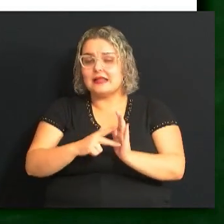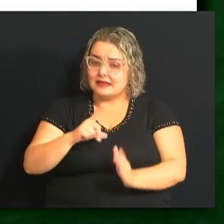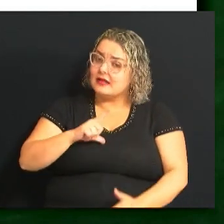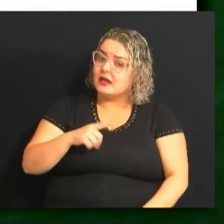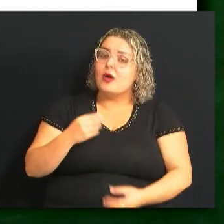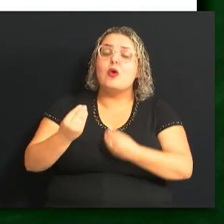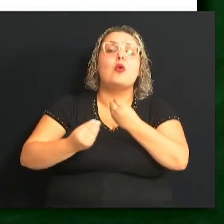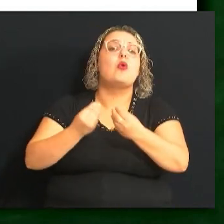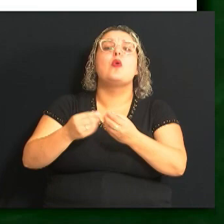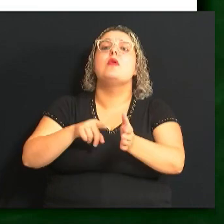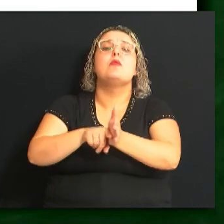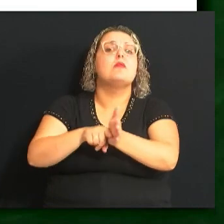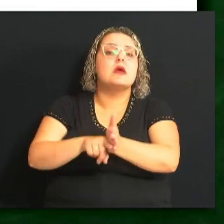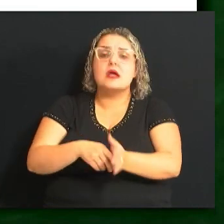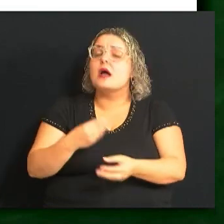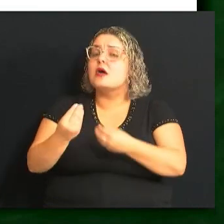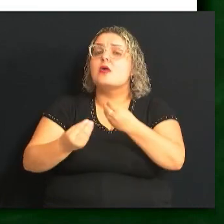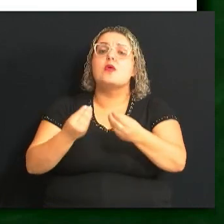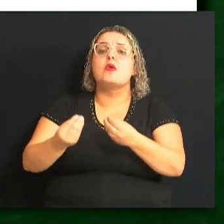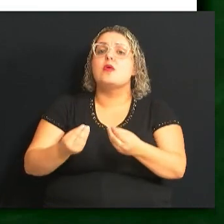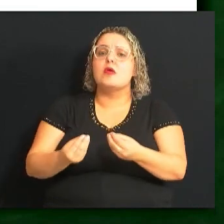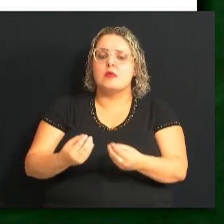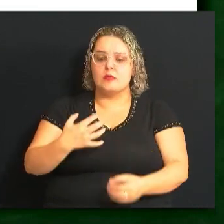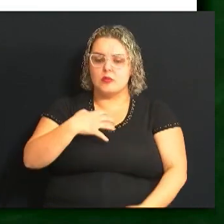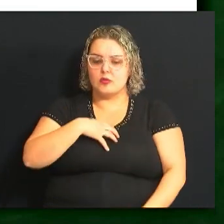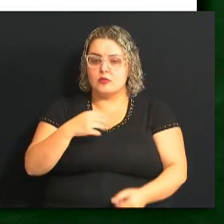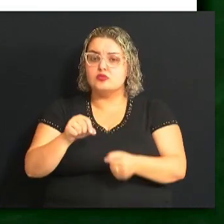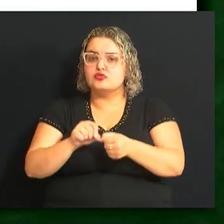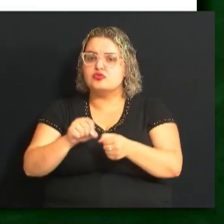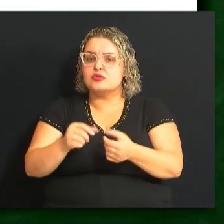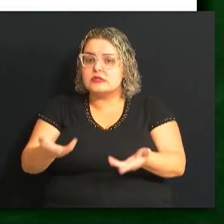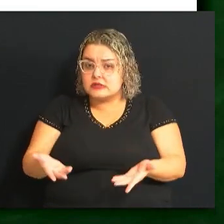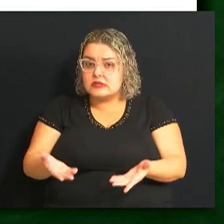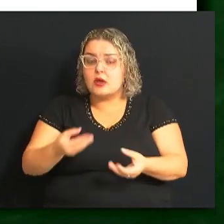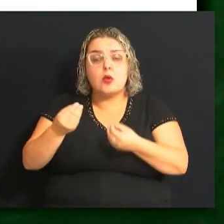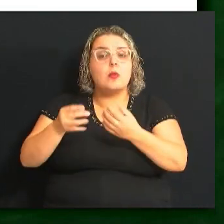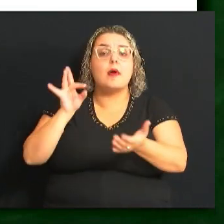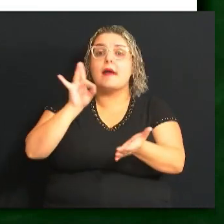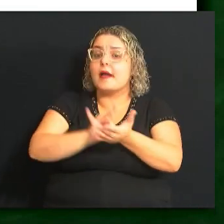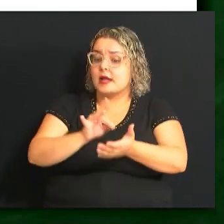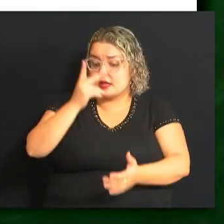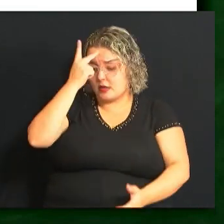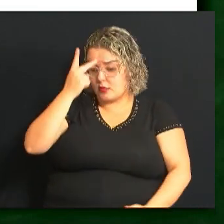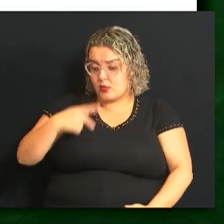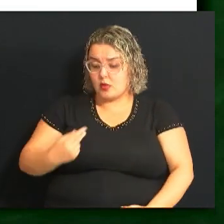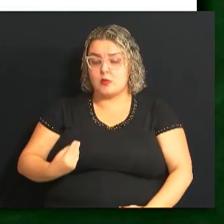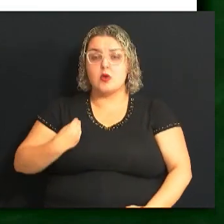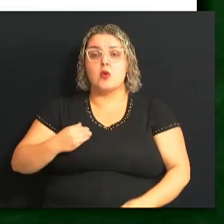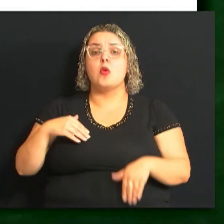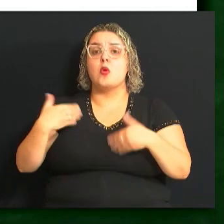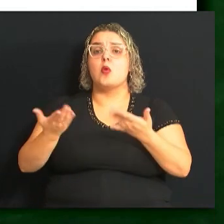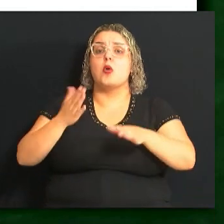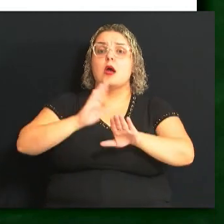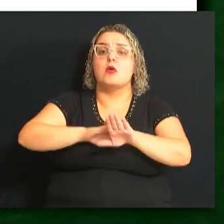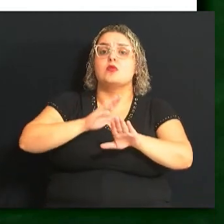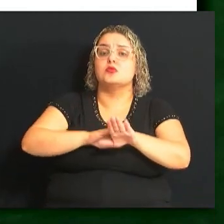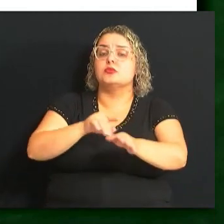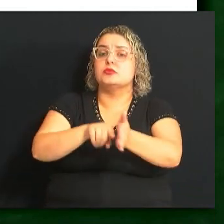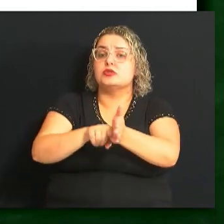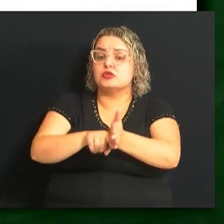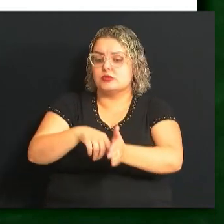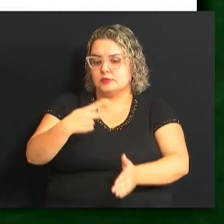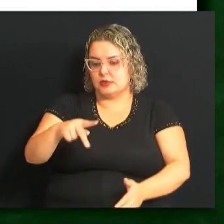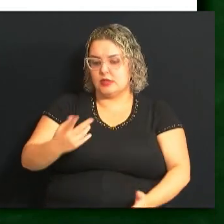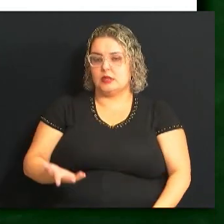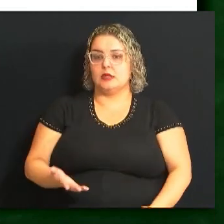pode pesquisar, como essa pesquisa está associada com a realidade dele, com a vida dele, qual a função dessa pesquisa para ele e qual